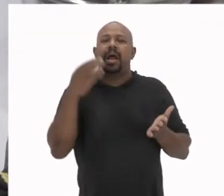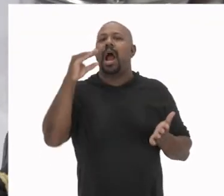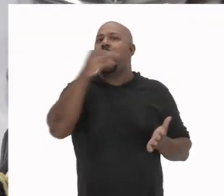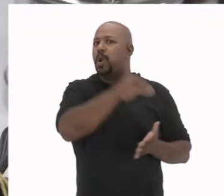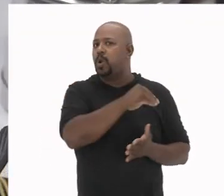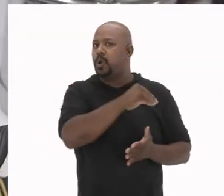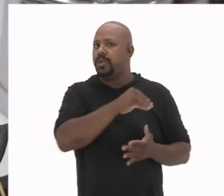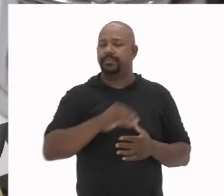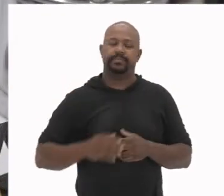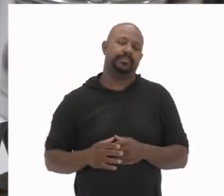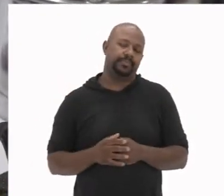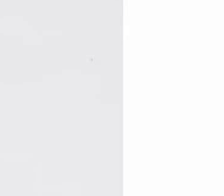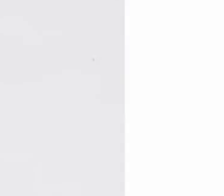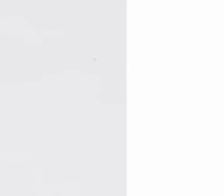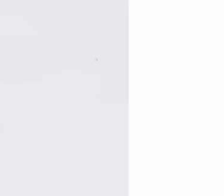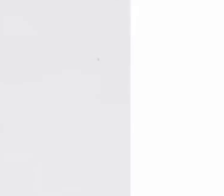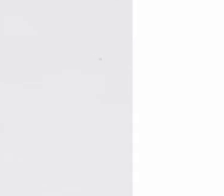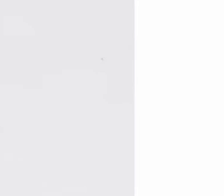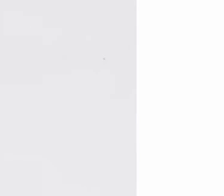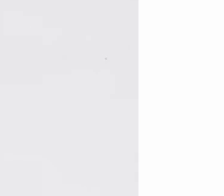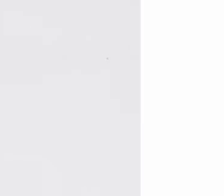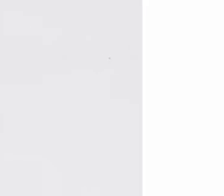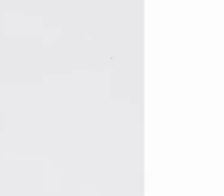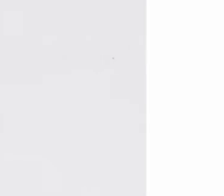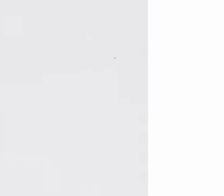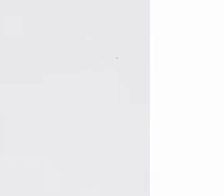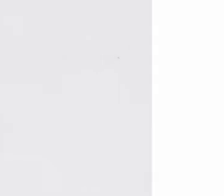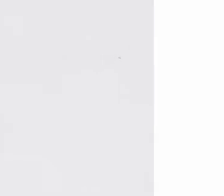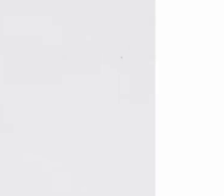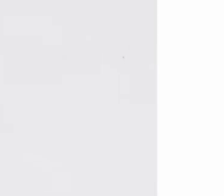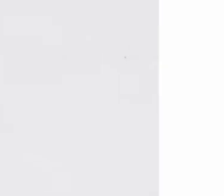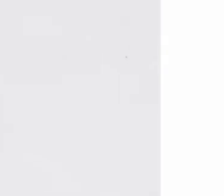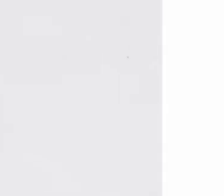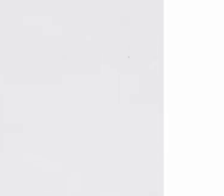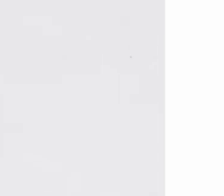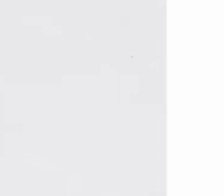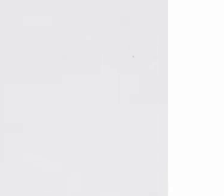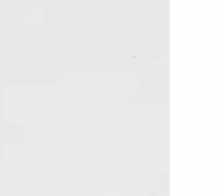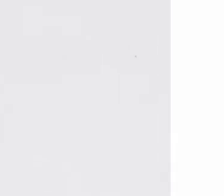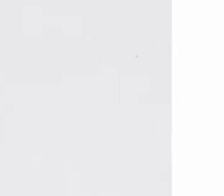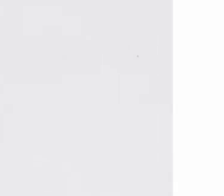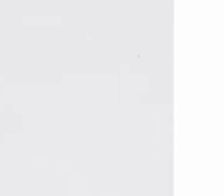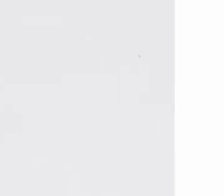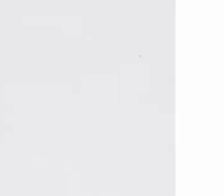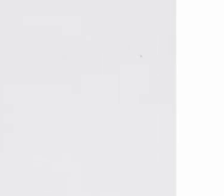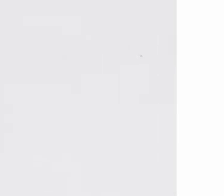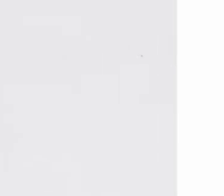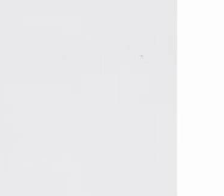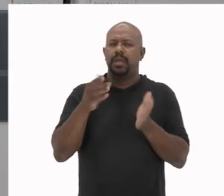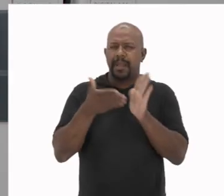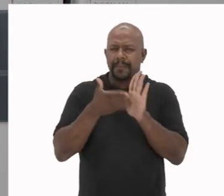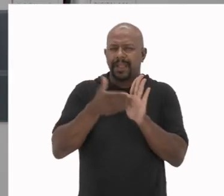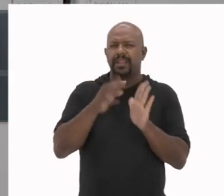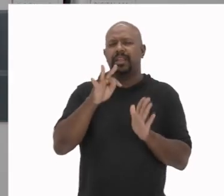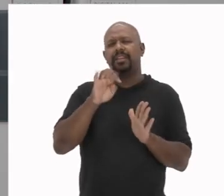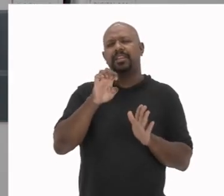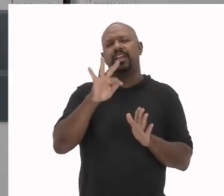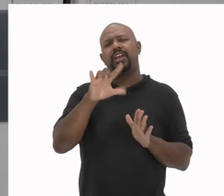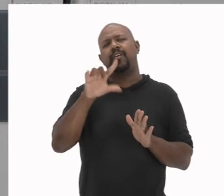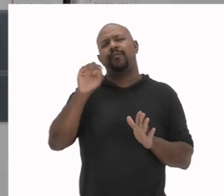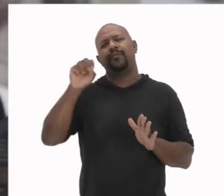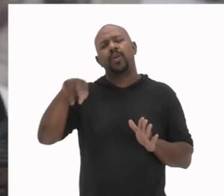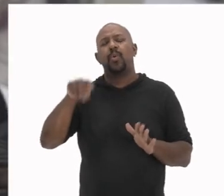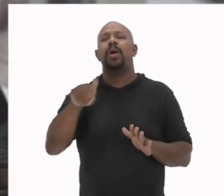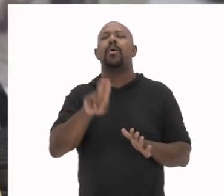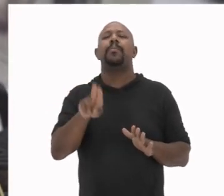quando precisa de calor. Presa a um cabo de tomada, a base da espátula é cilíndrica e a ponta tem formato triangular. A espátula de